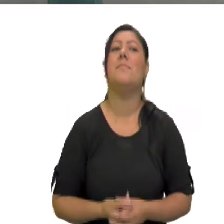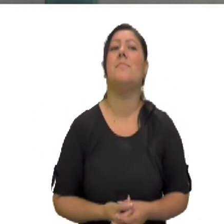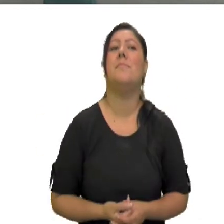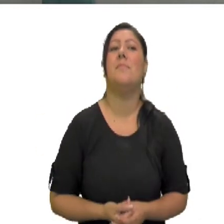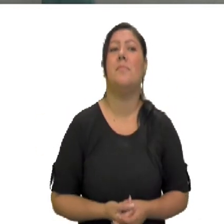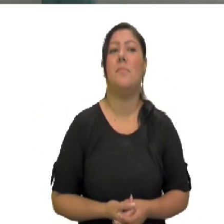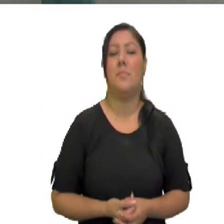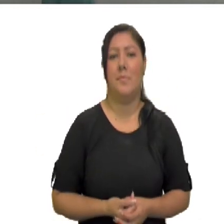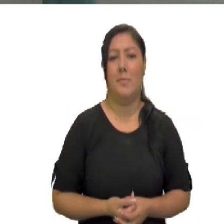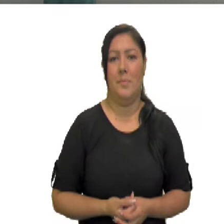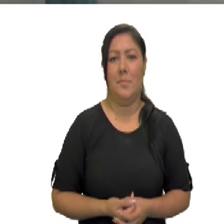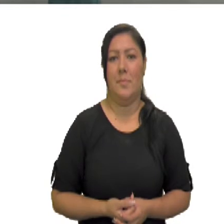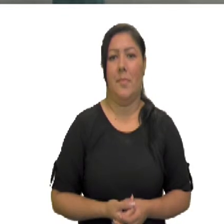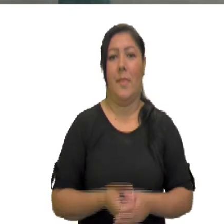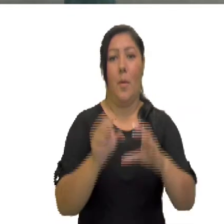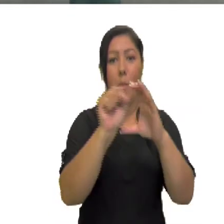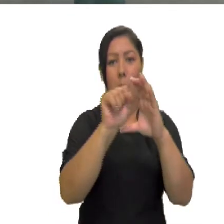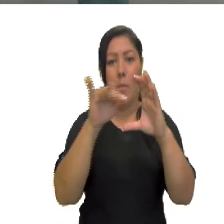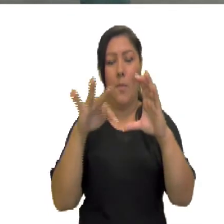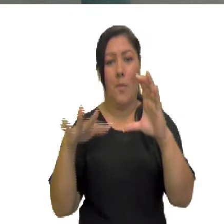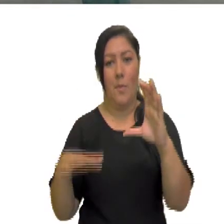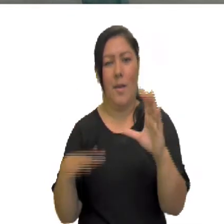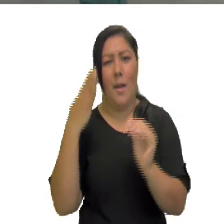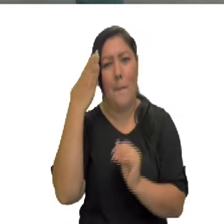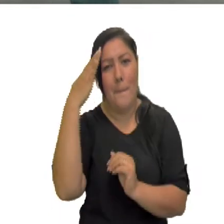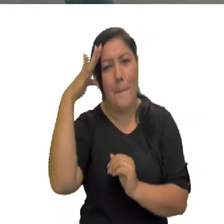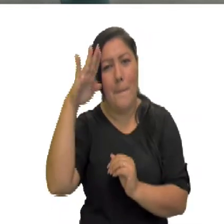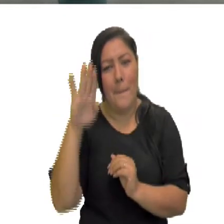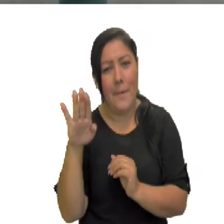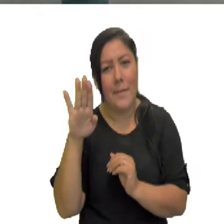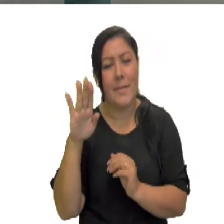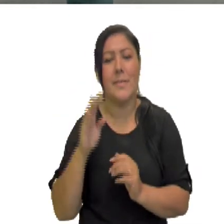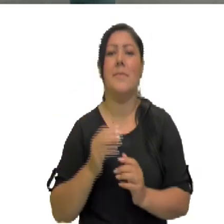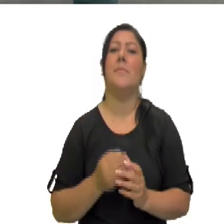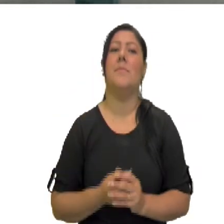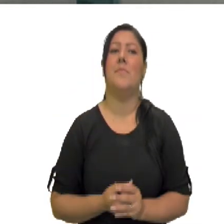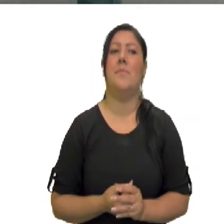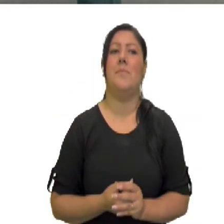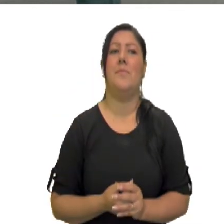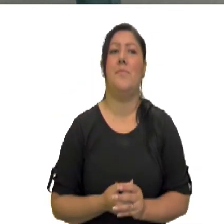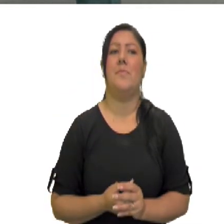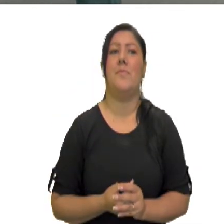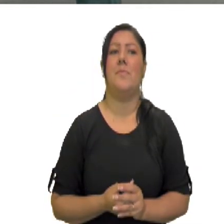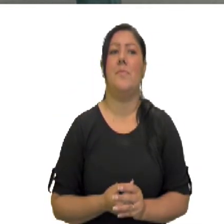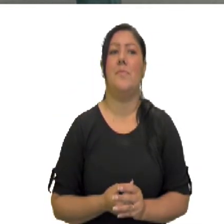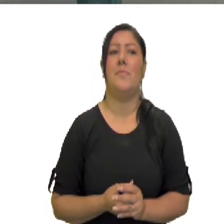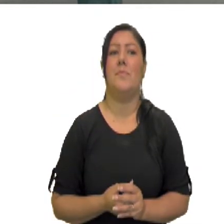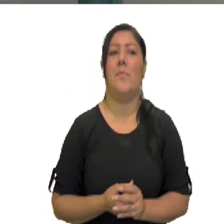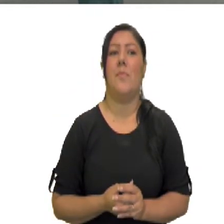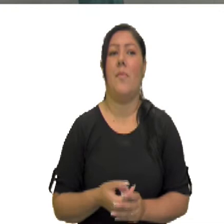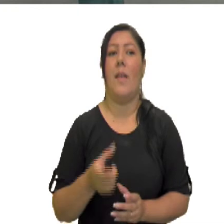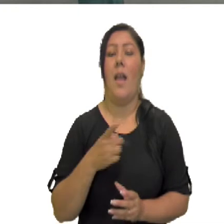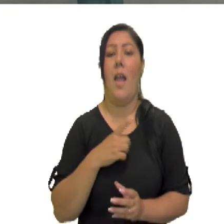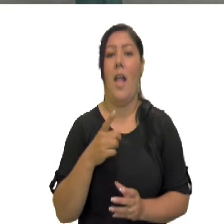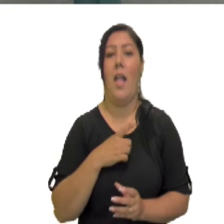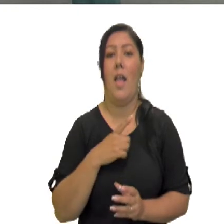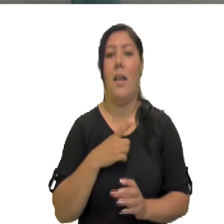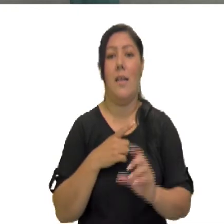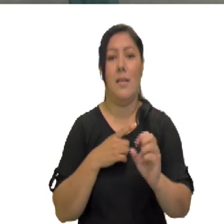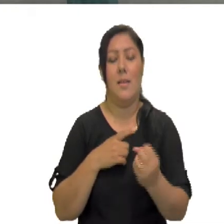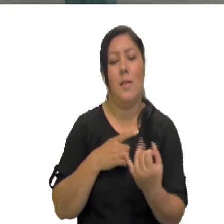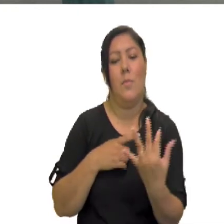Uma das características principais destes seres aqui é que eles apresentam